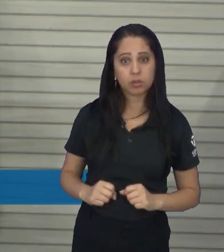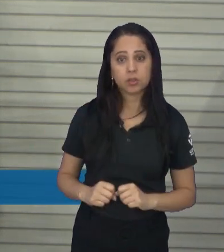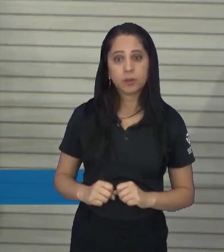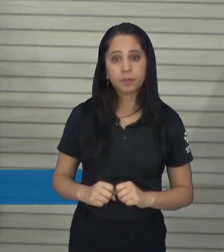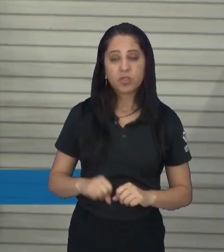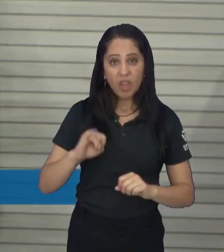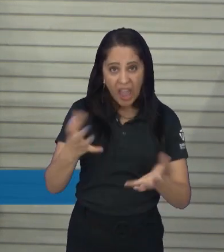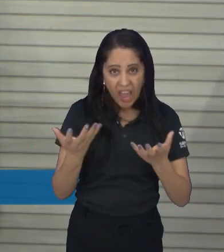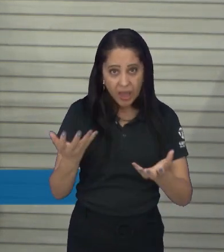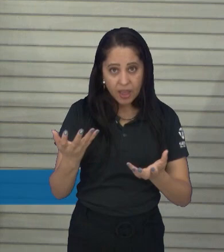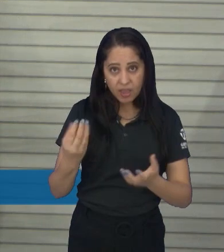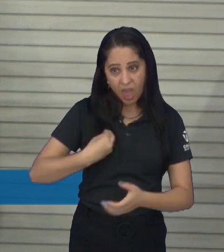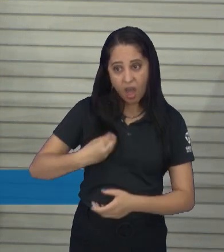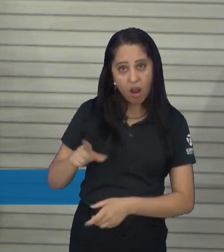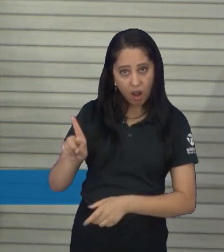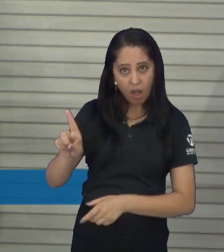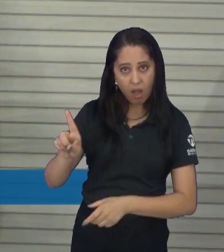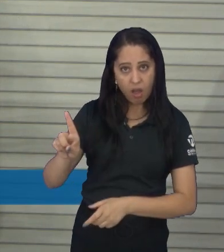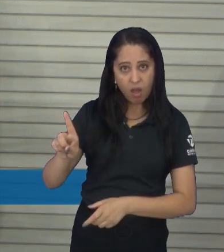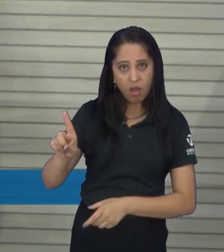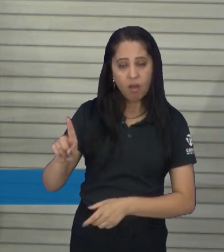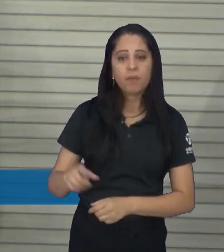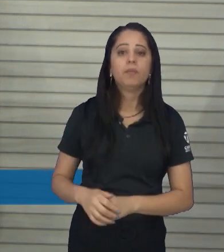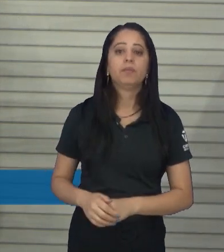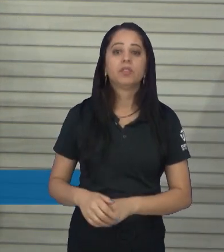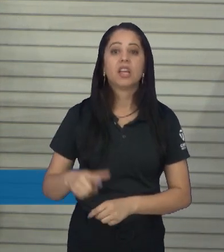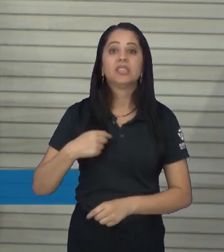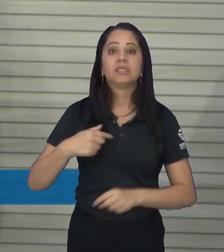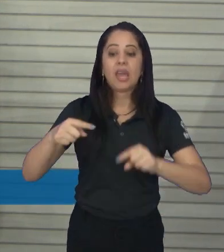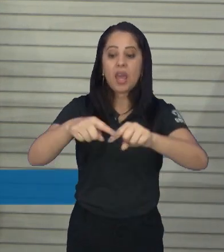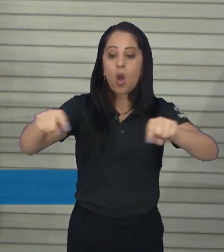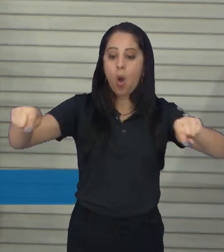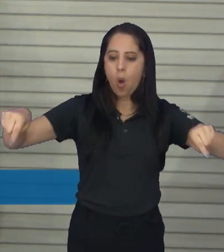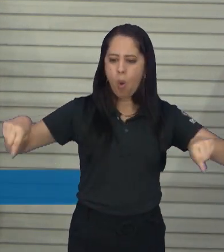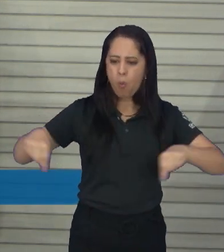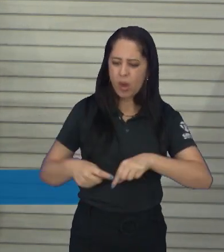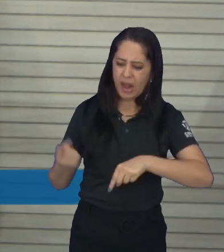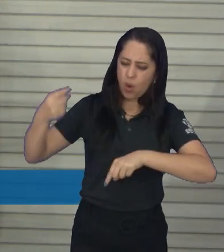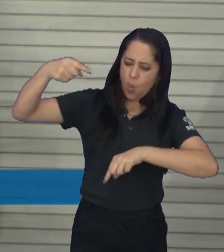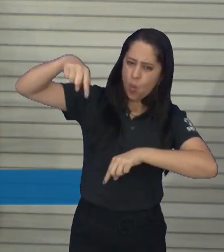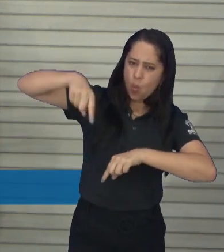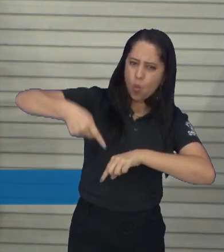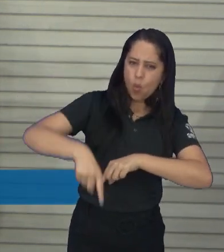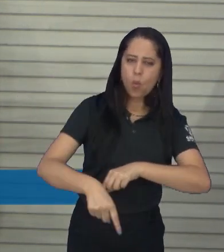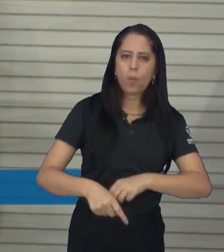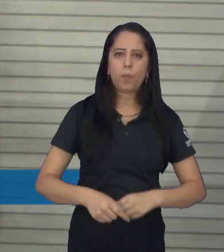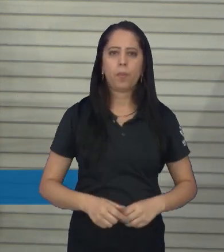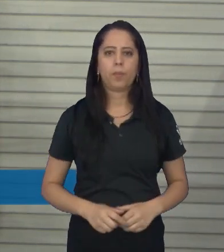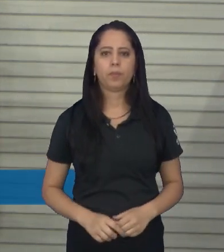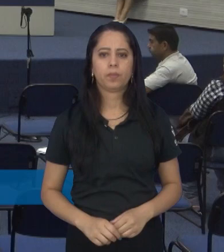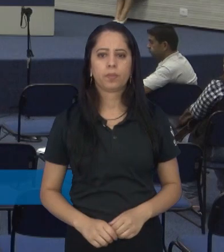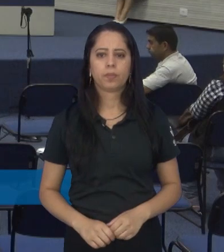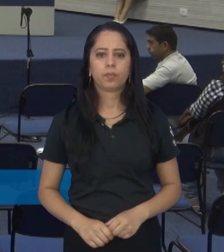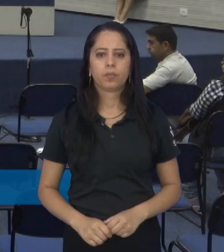se quiser passar aí vamos passar abriu uma cratera que cabe um caminhão quadra de esporte